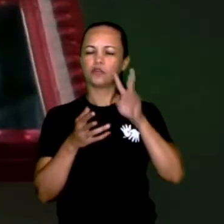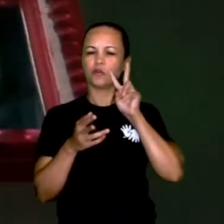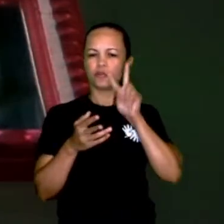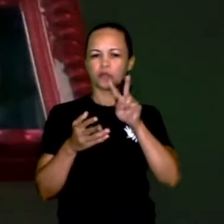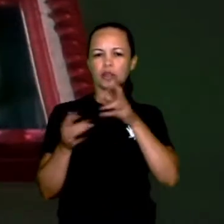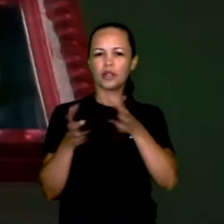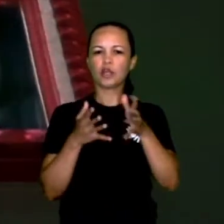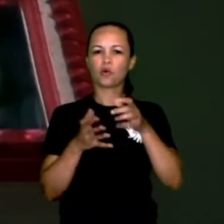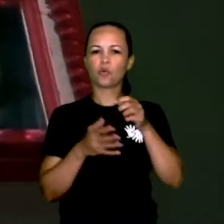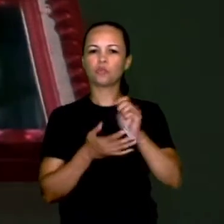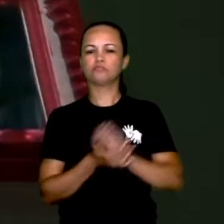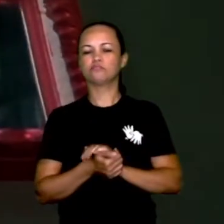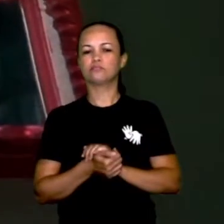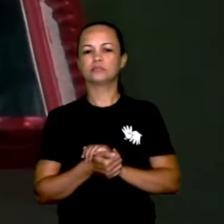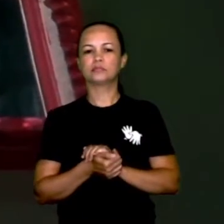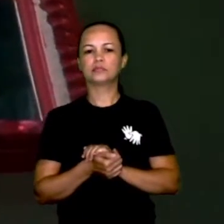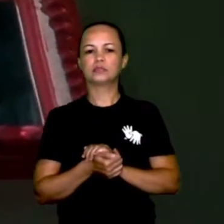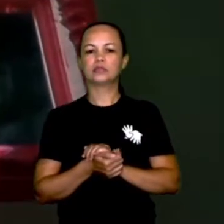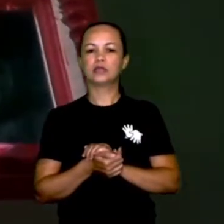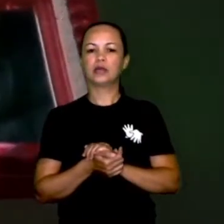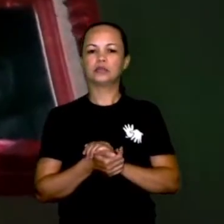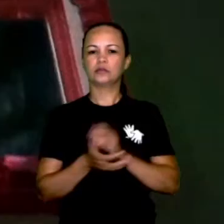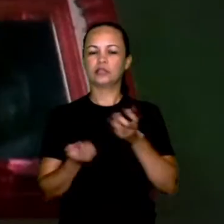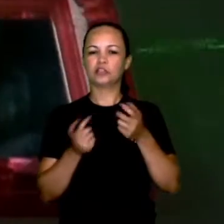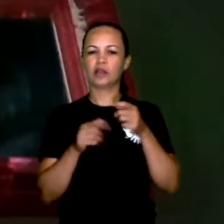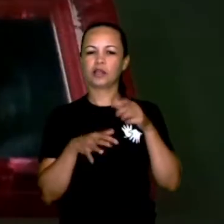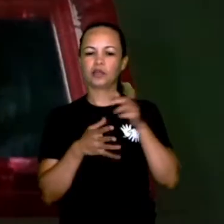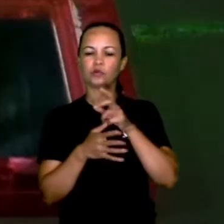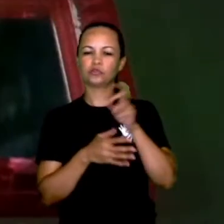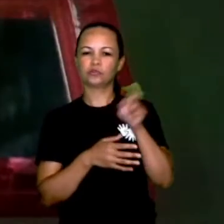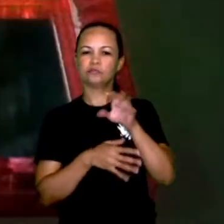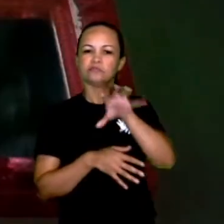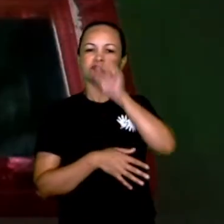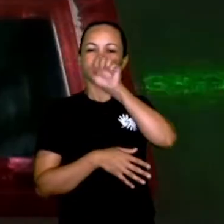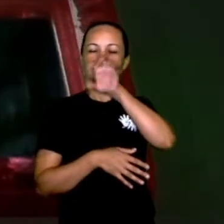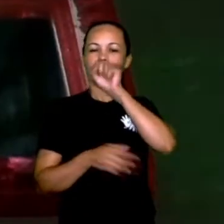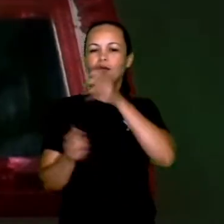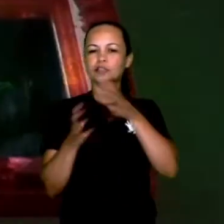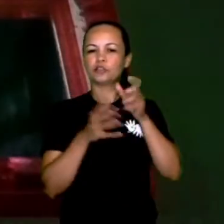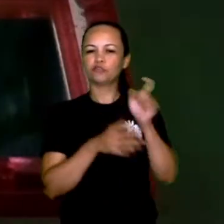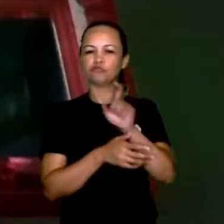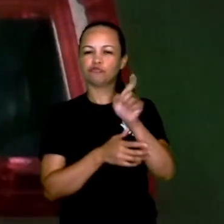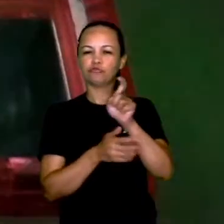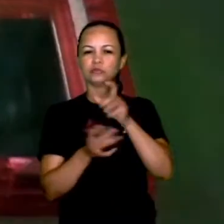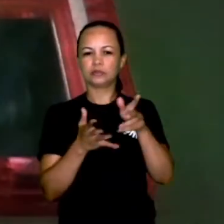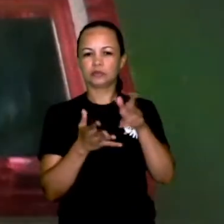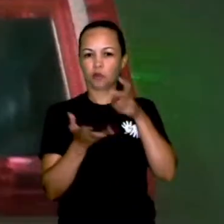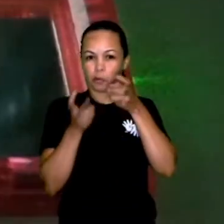bem, o estúdio aqui bem cheiroso, tá bom? Observa aqui, ó.